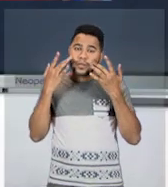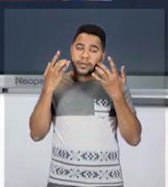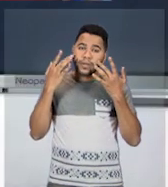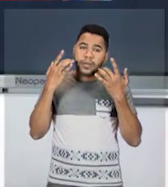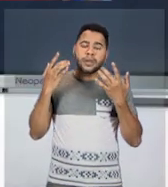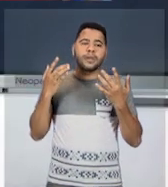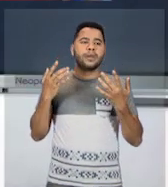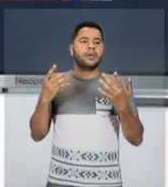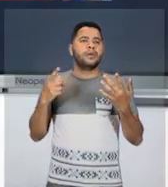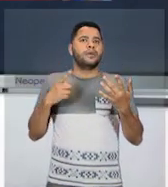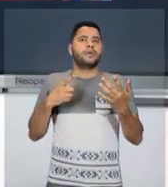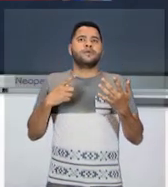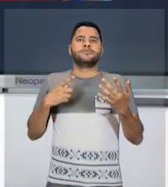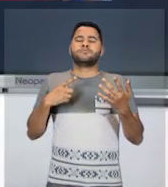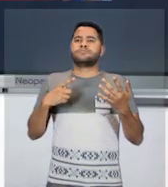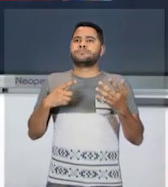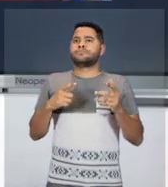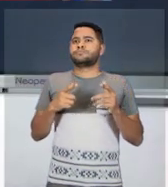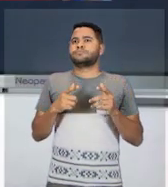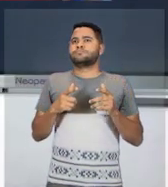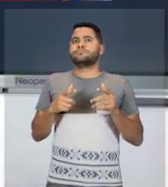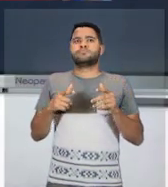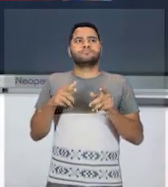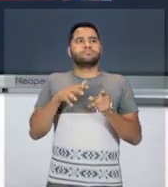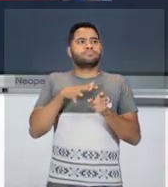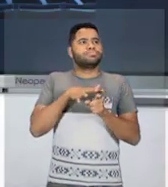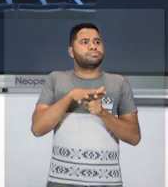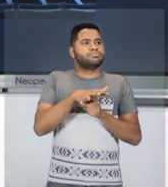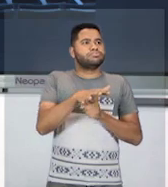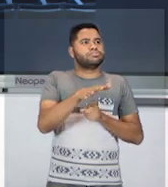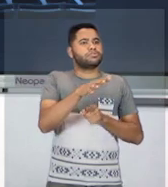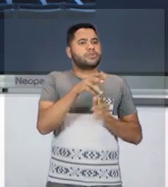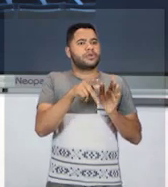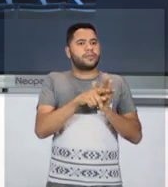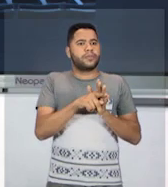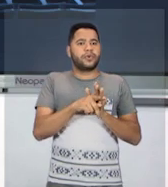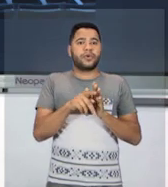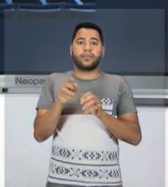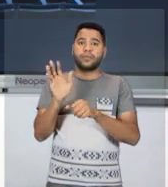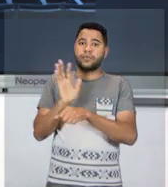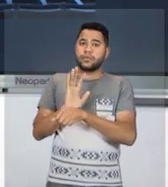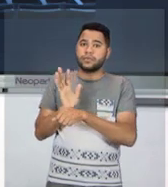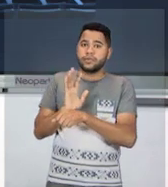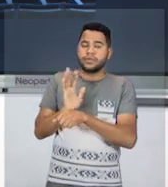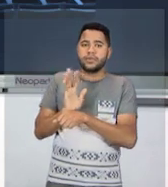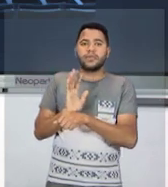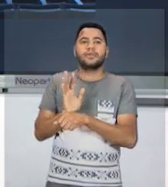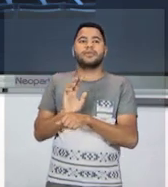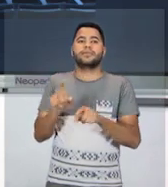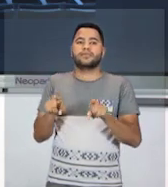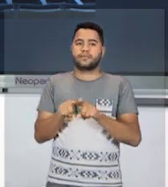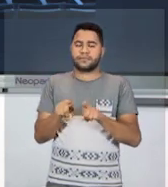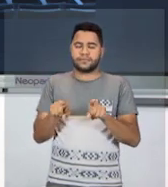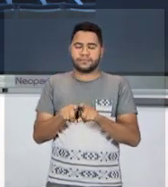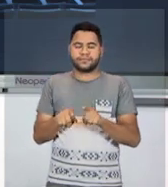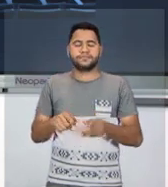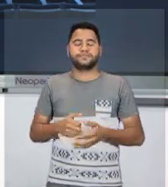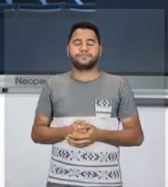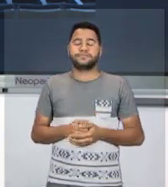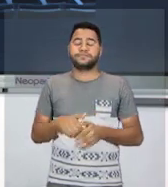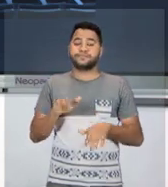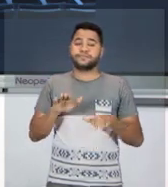uma enorme é oferta de espetáculos e cinema filmes no cinema também